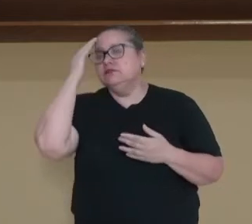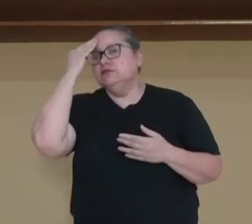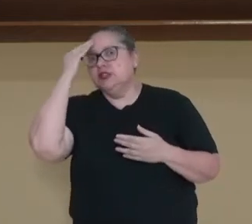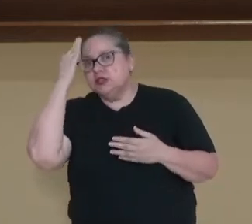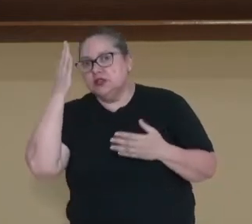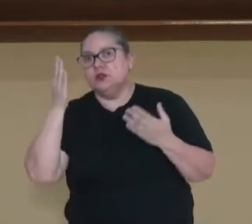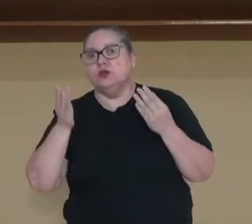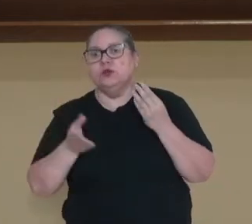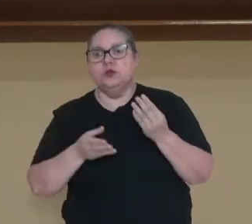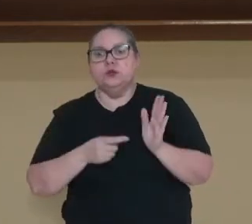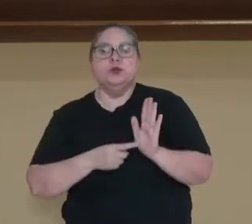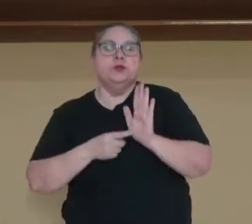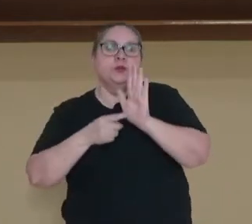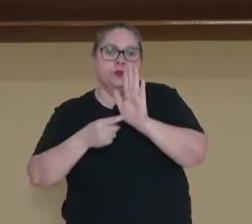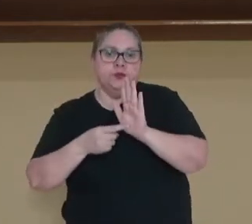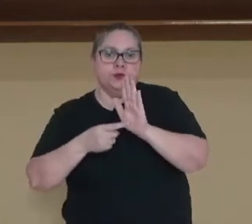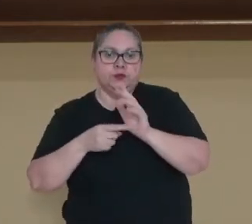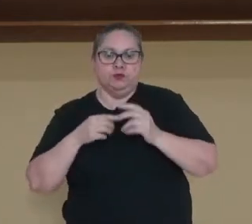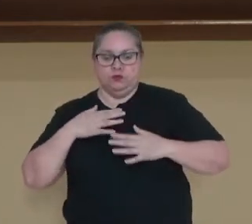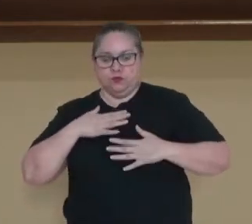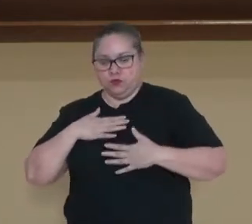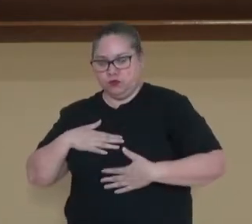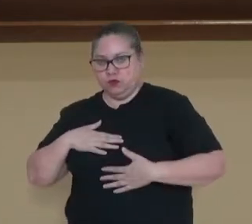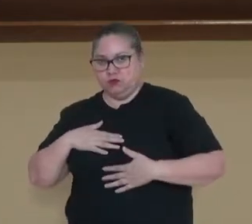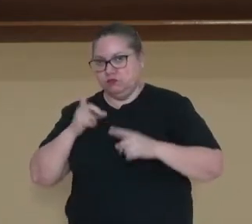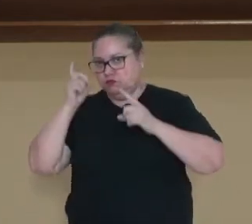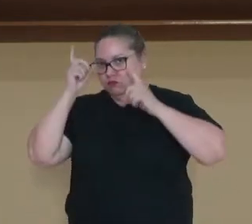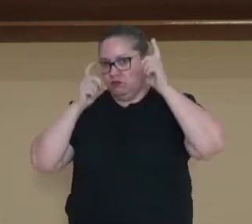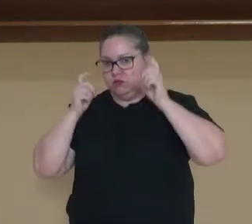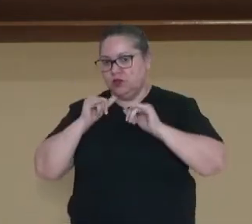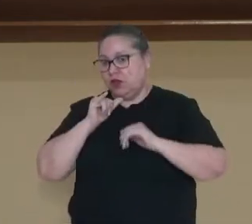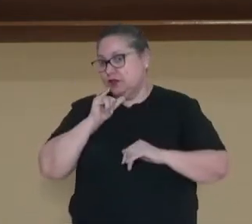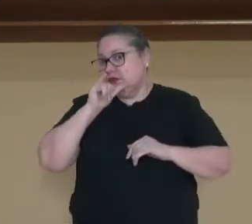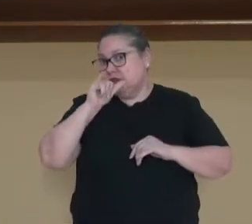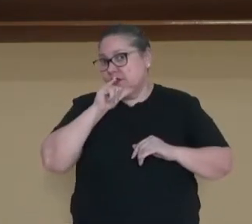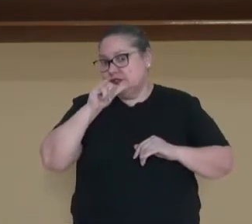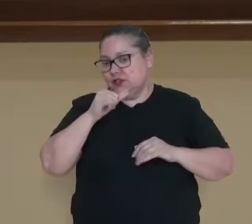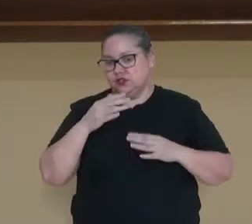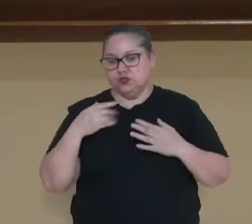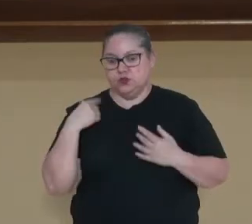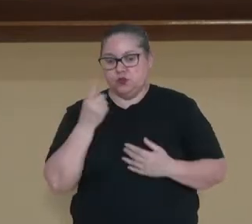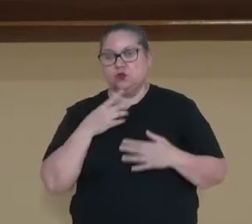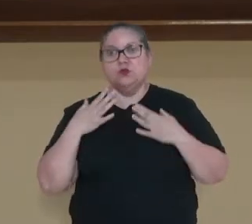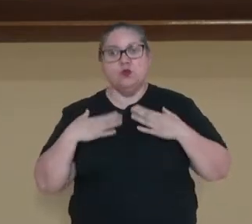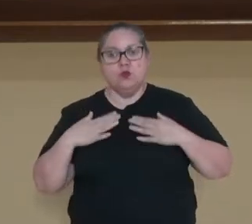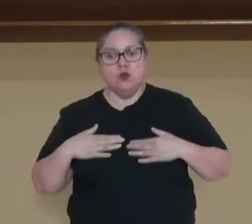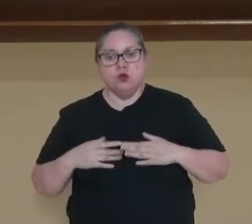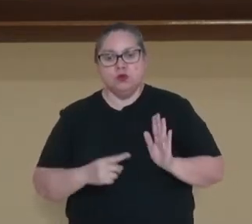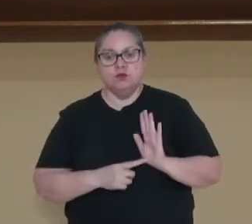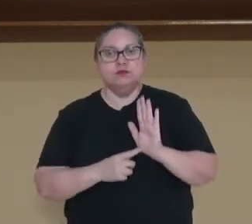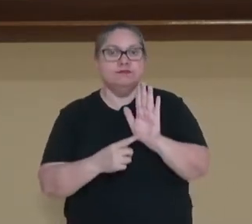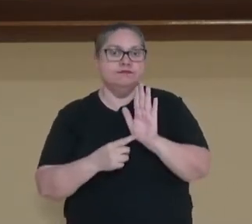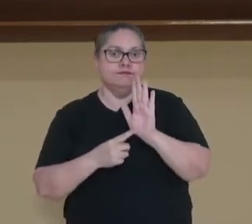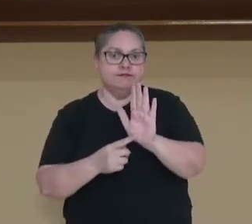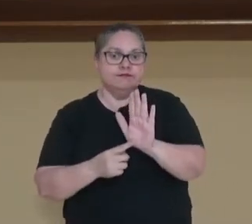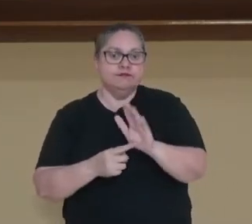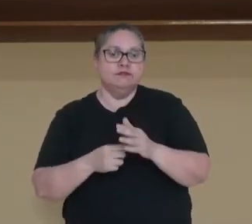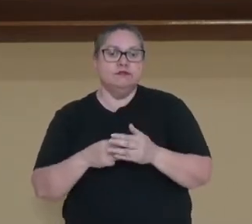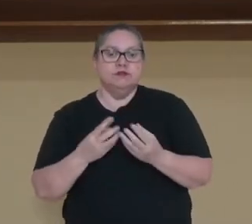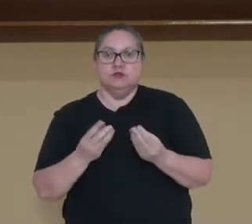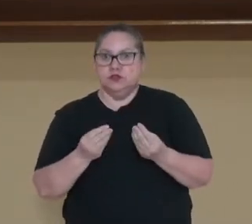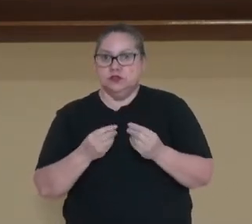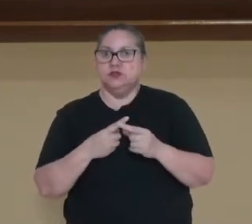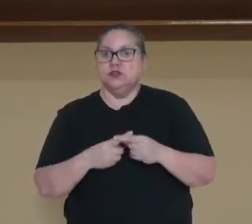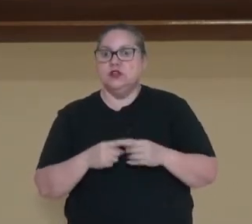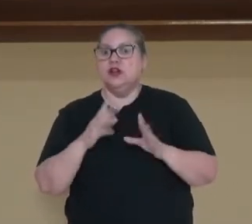entendendo por expressão corporal, As mensagens que o nosso corpo transmite e